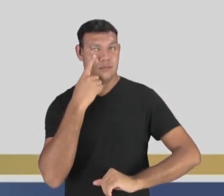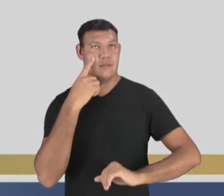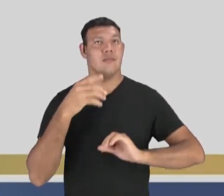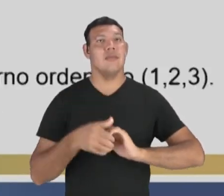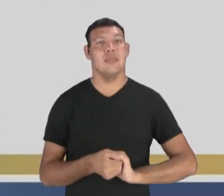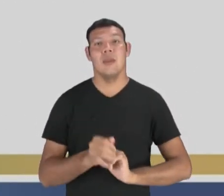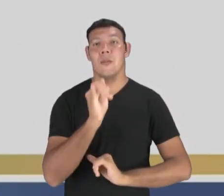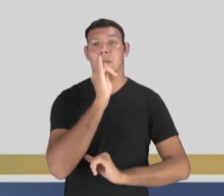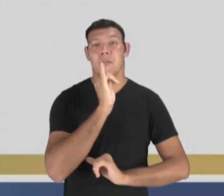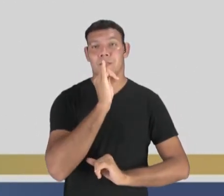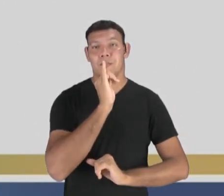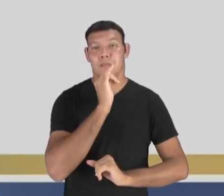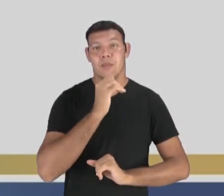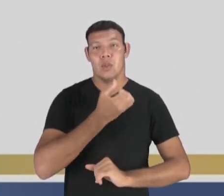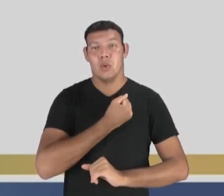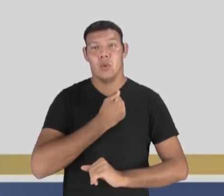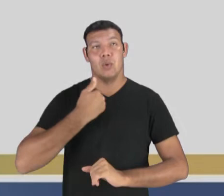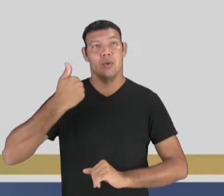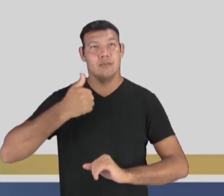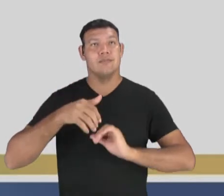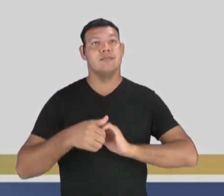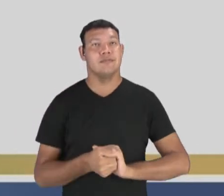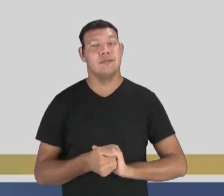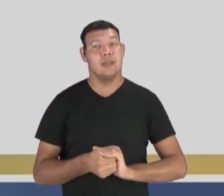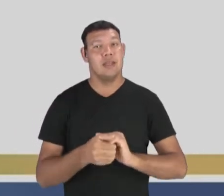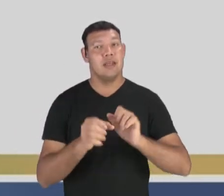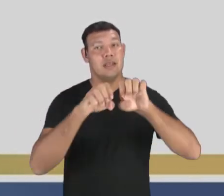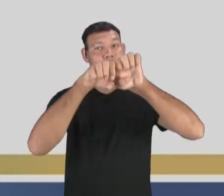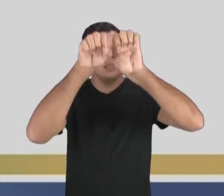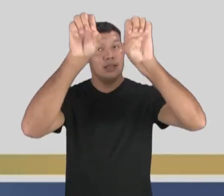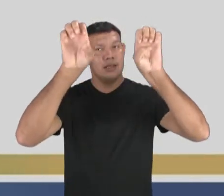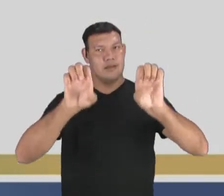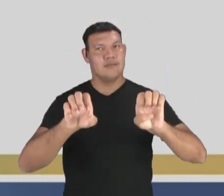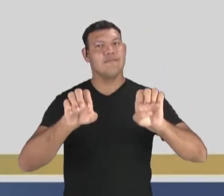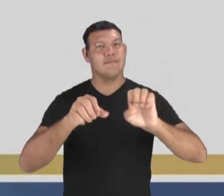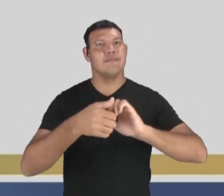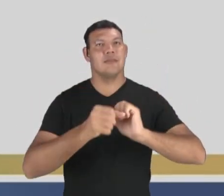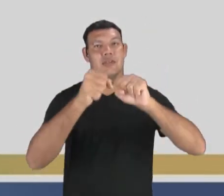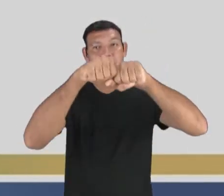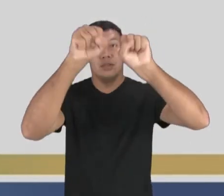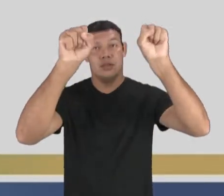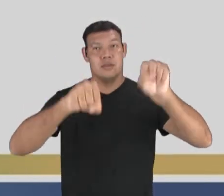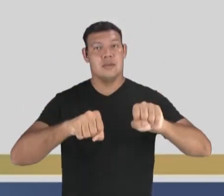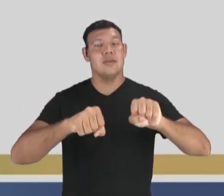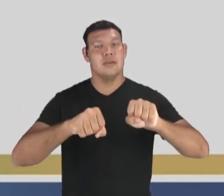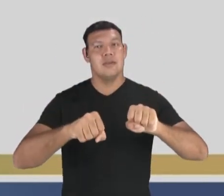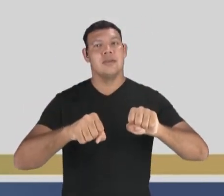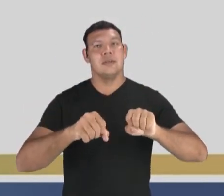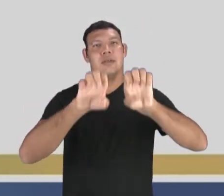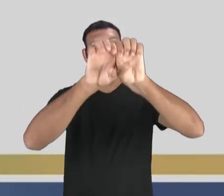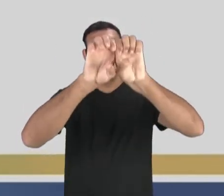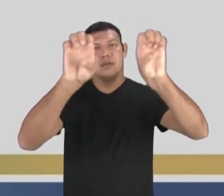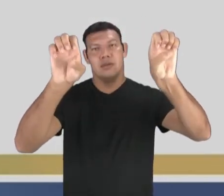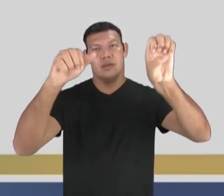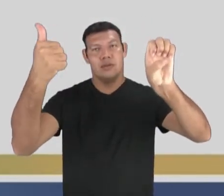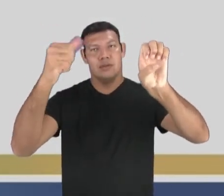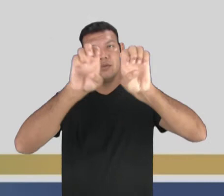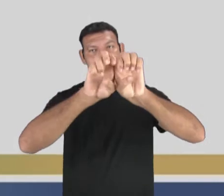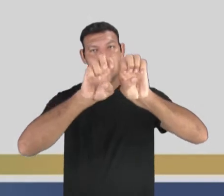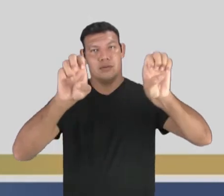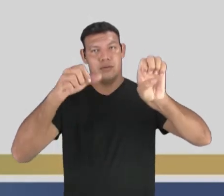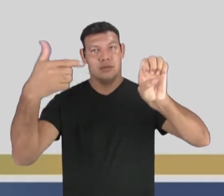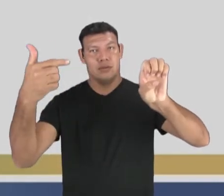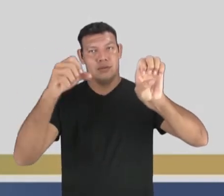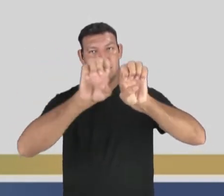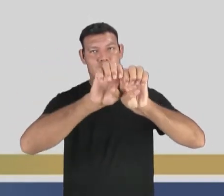o primeiro exemplo ele diz o seguinte, que o nosso sistema linear ele tem aí três equações que, por sua vez, terão